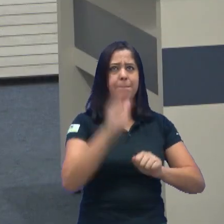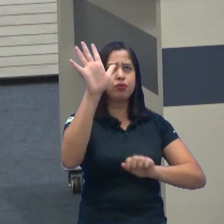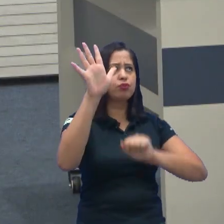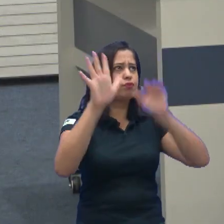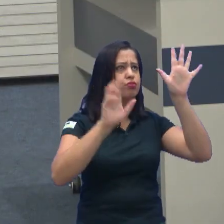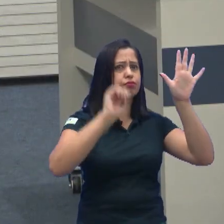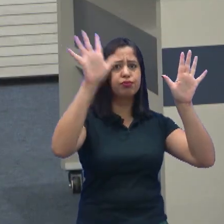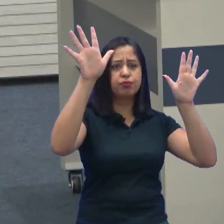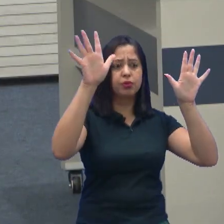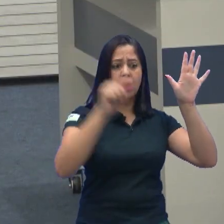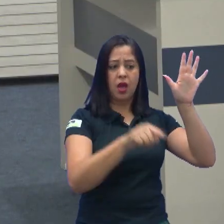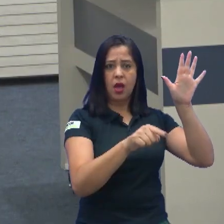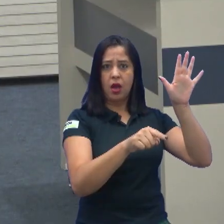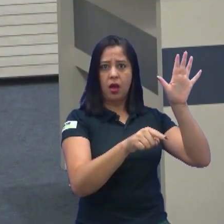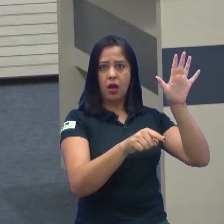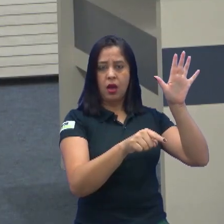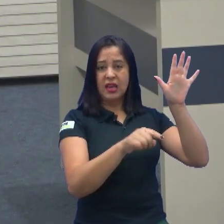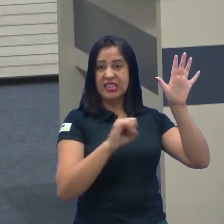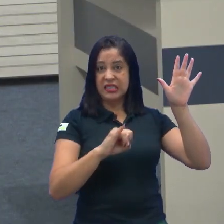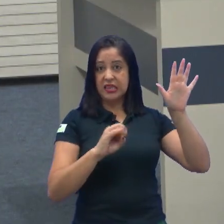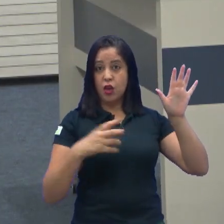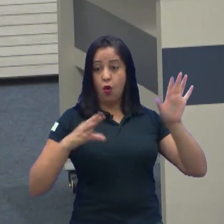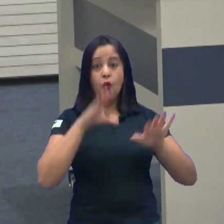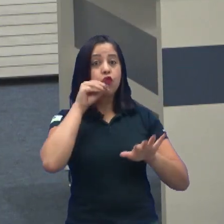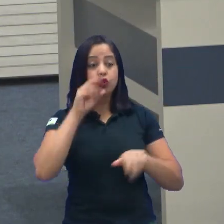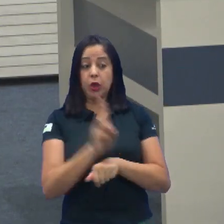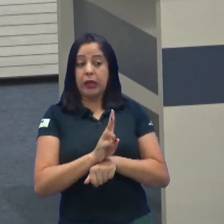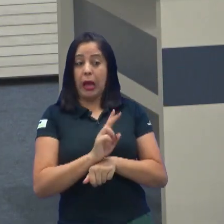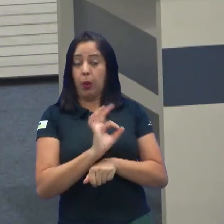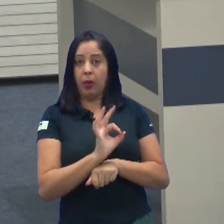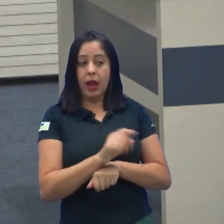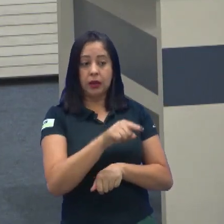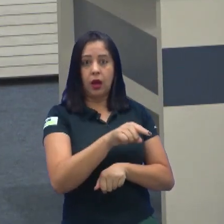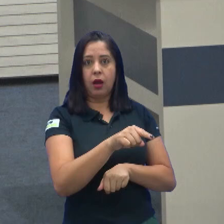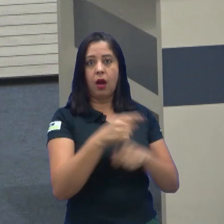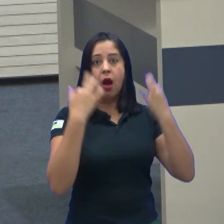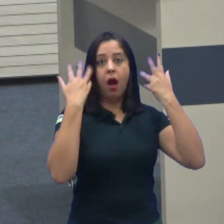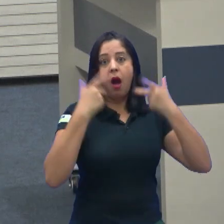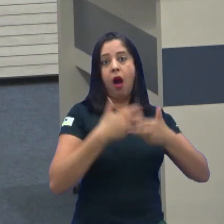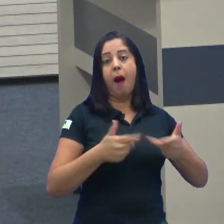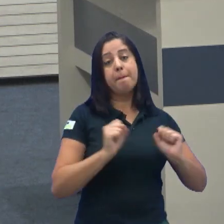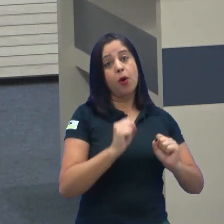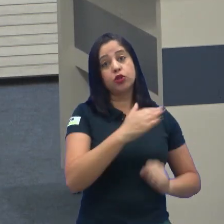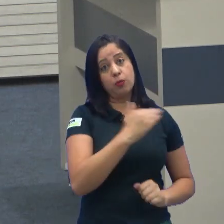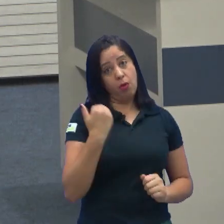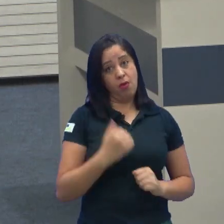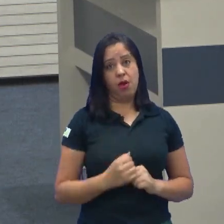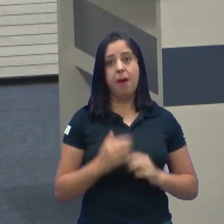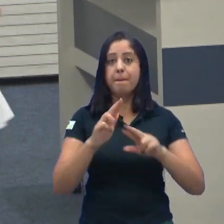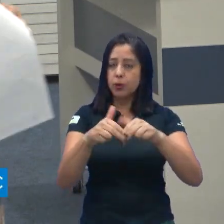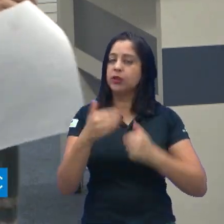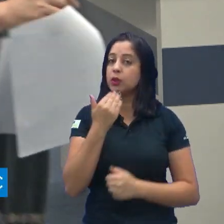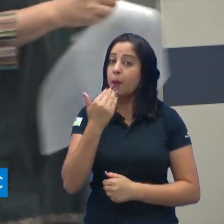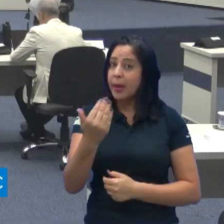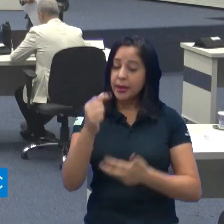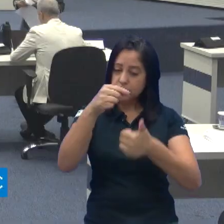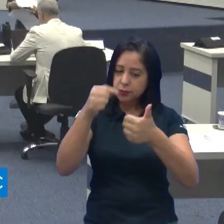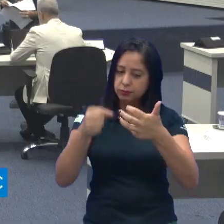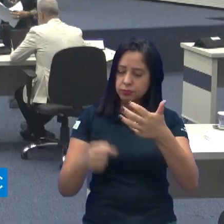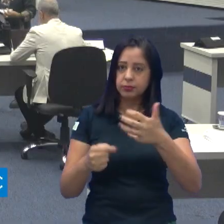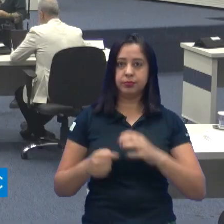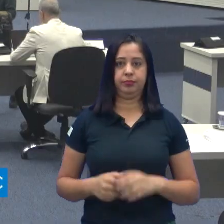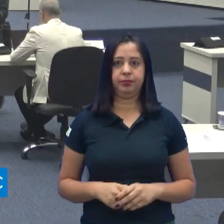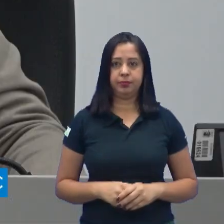acontecer se não tiver uma fiscalização. É o nosso pedido para a Comissão de Saúde e também para a Comissão de Meio Ambiente. Em votação,